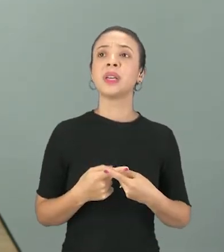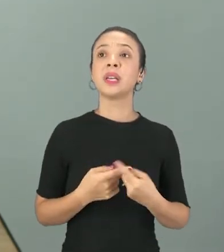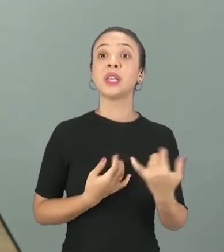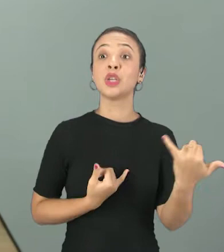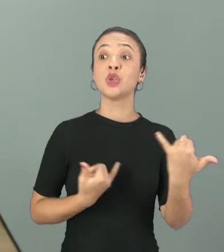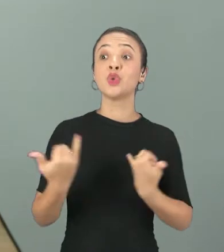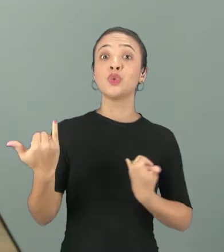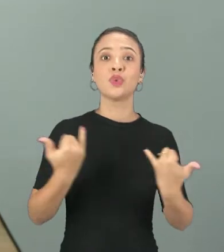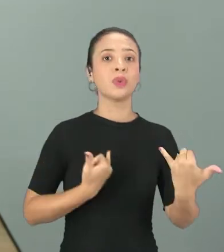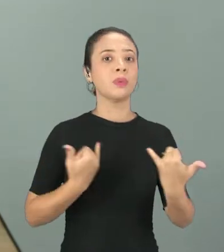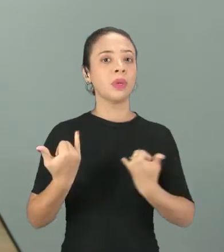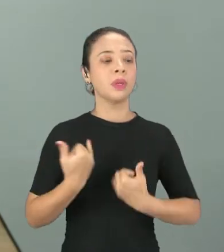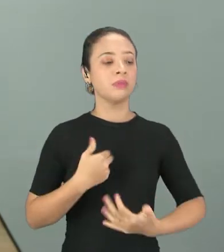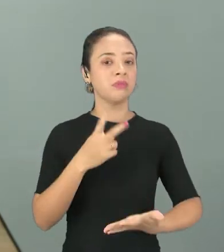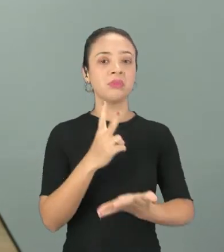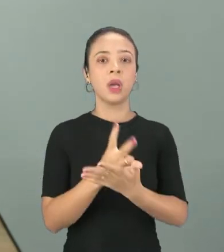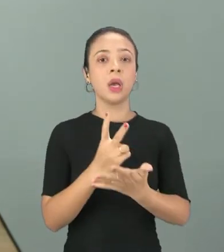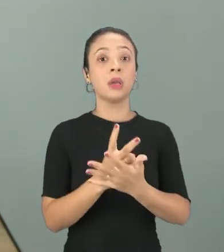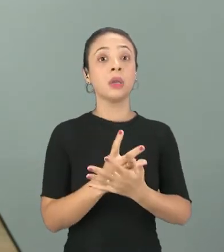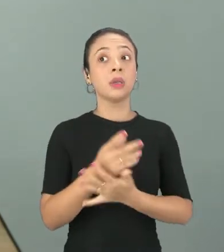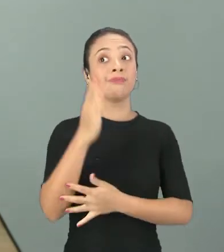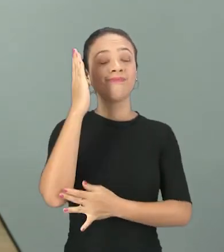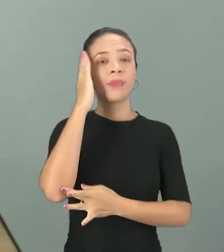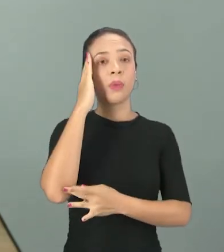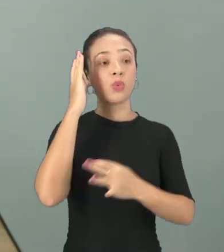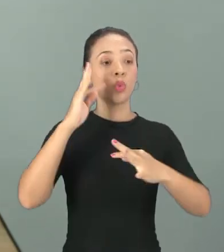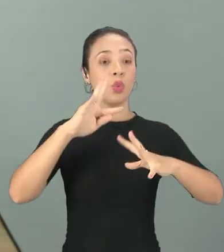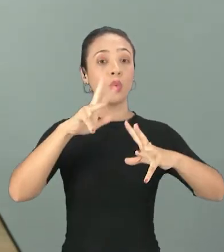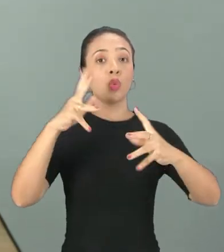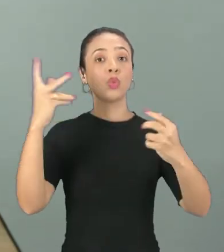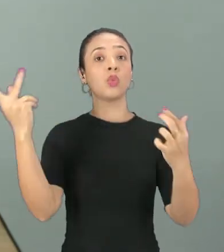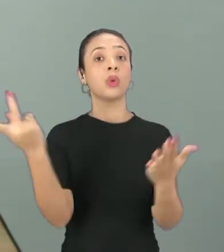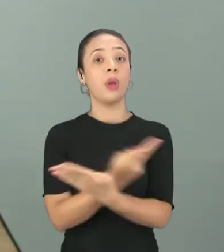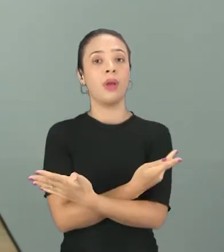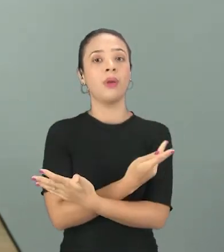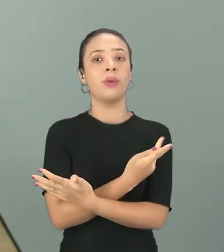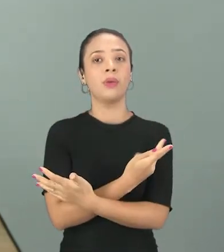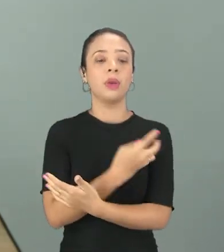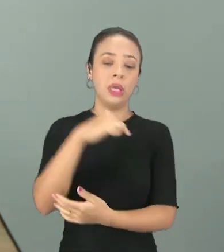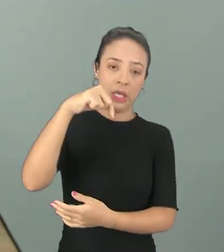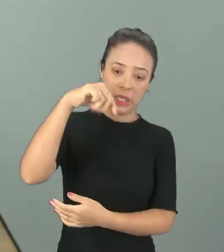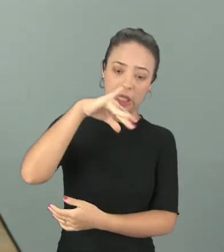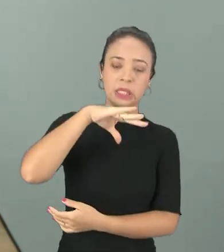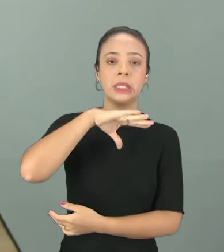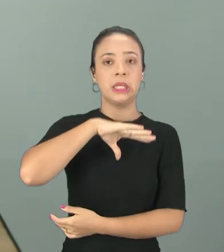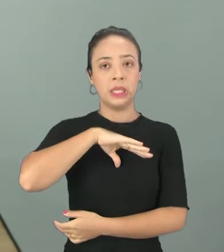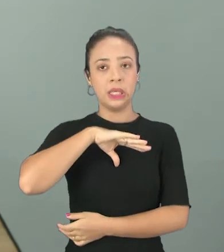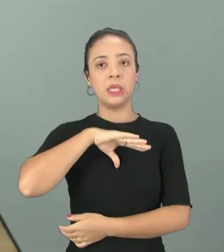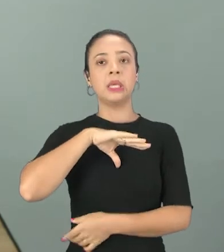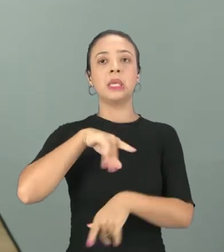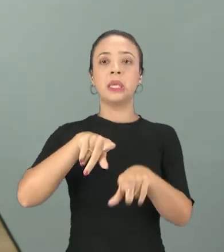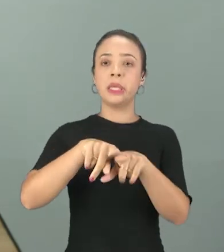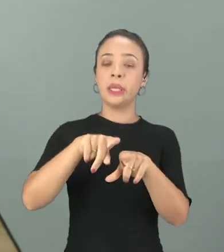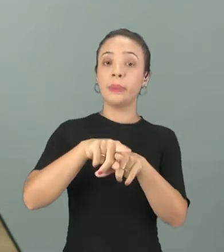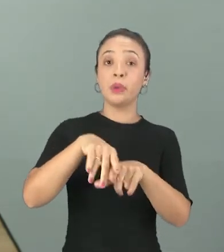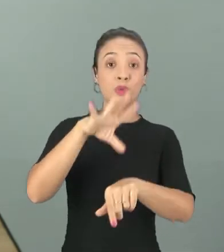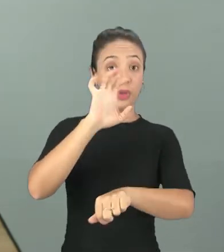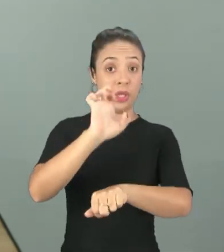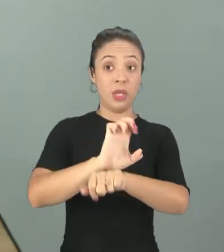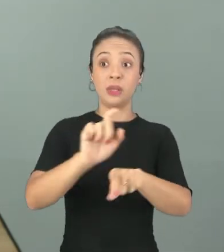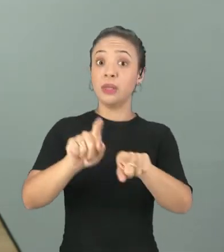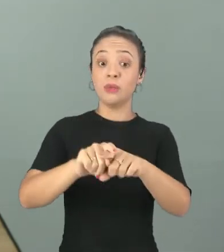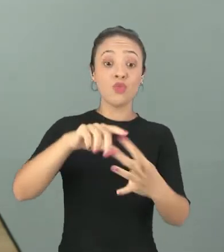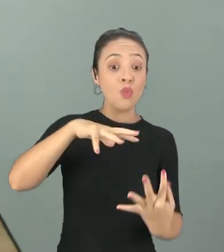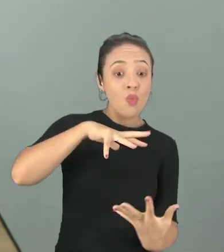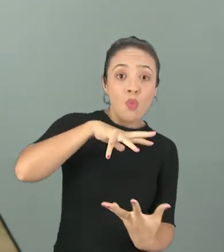informados de tudo que acontece, de todos os acontecimentos da cidade, do nosso estado e até